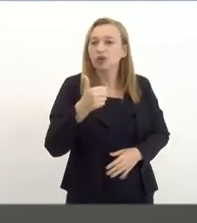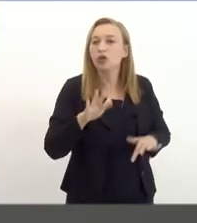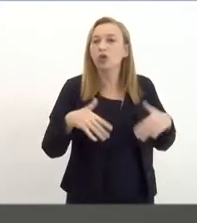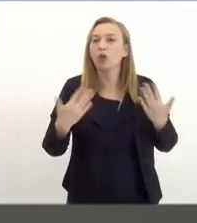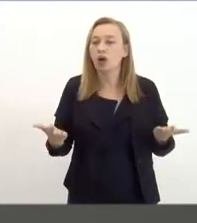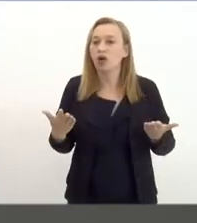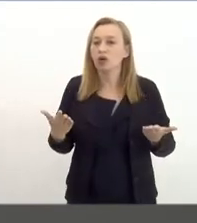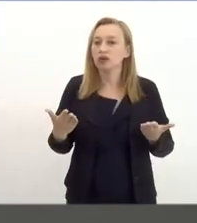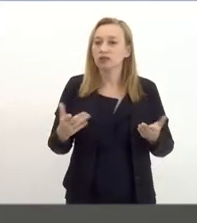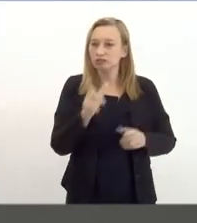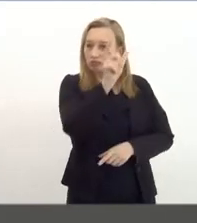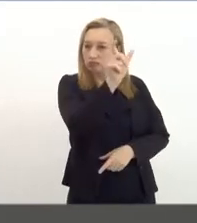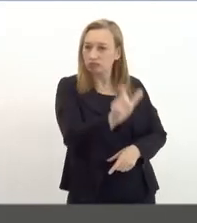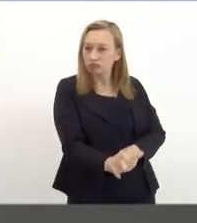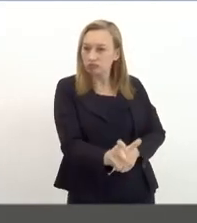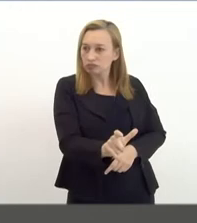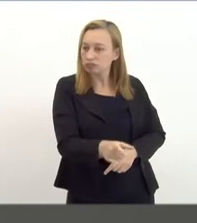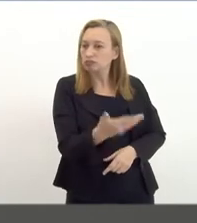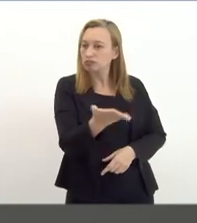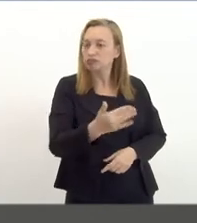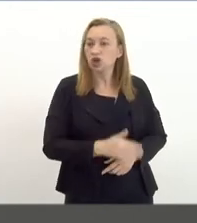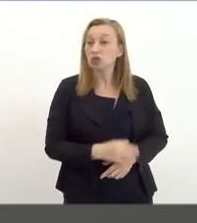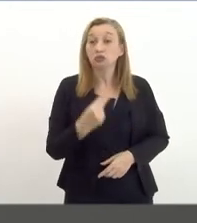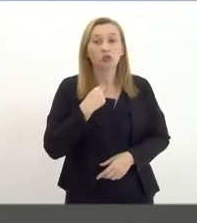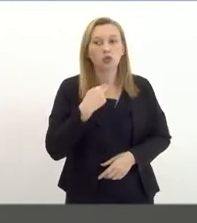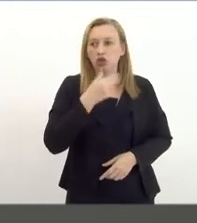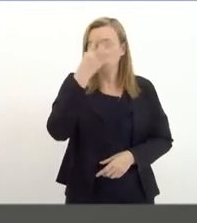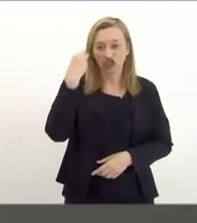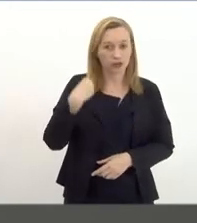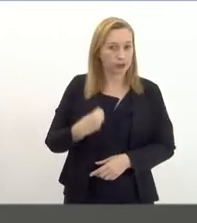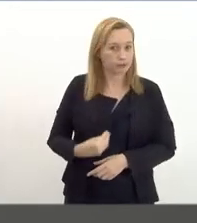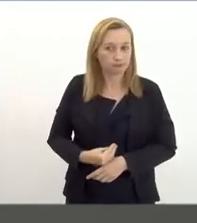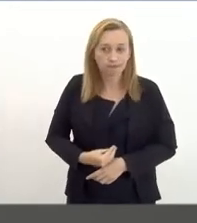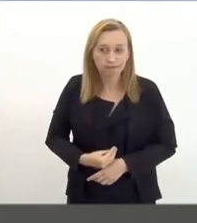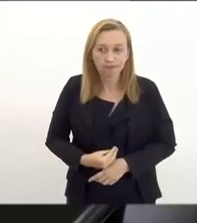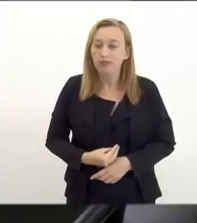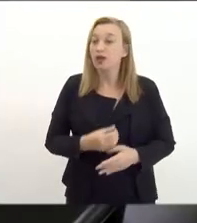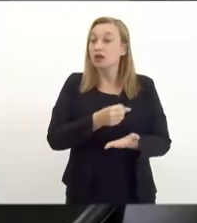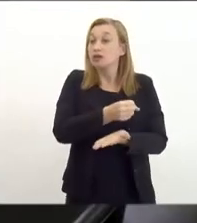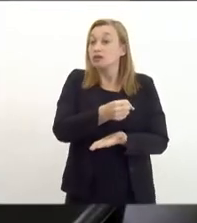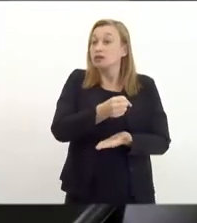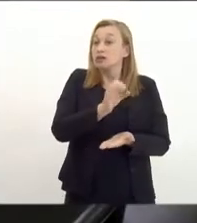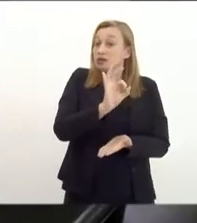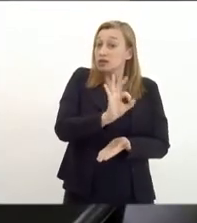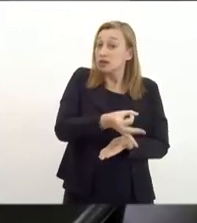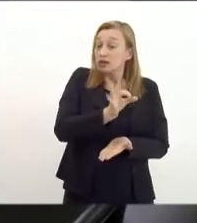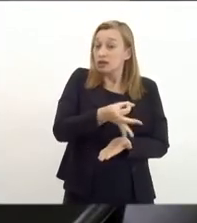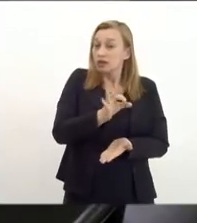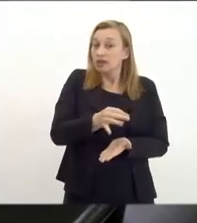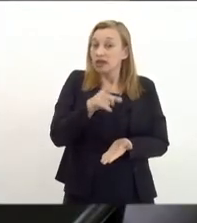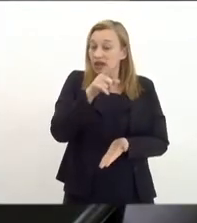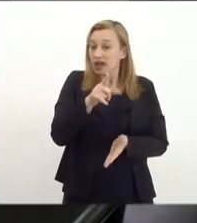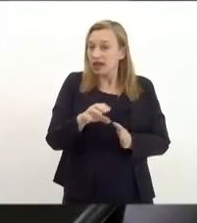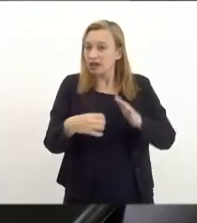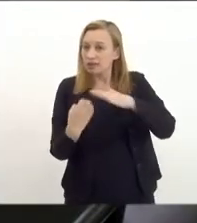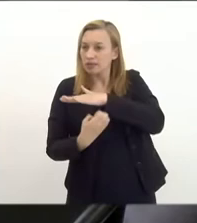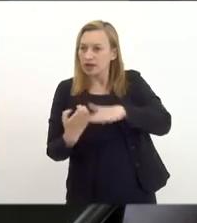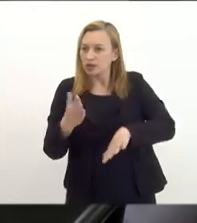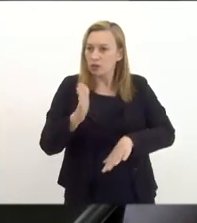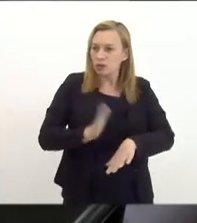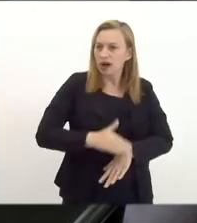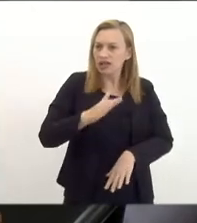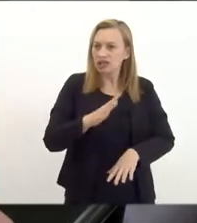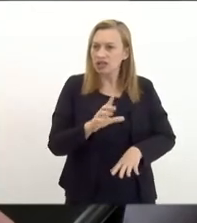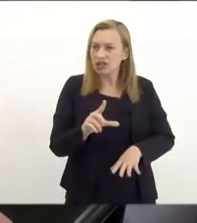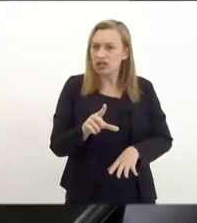e destinação daquele pessoal a gente não pode esquecer que basicamente aquela empresa por mais que